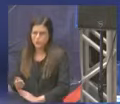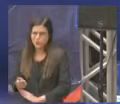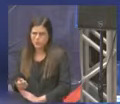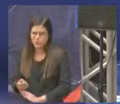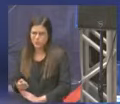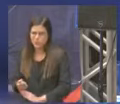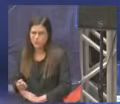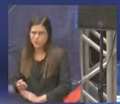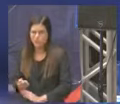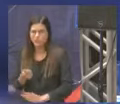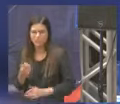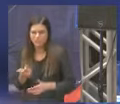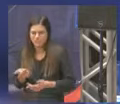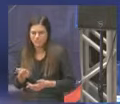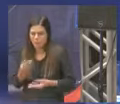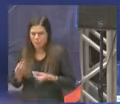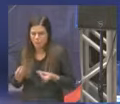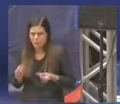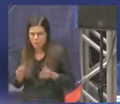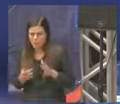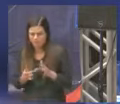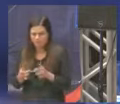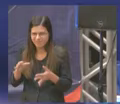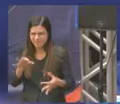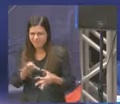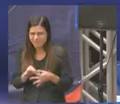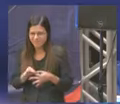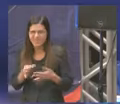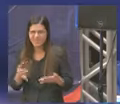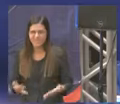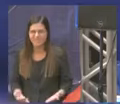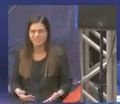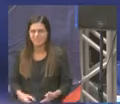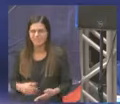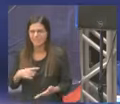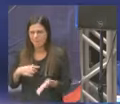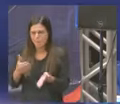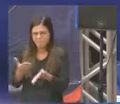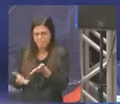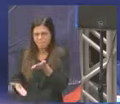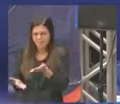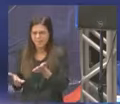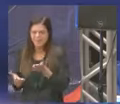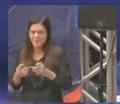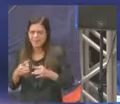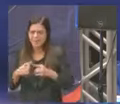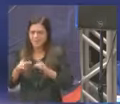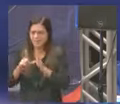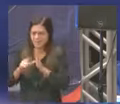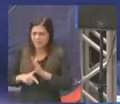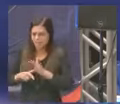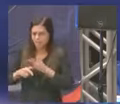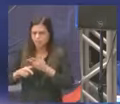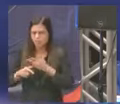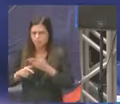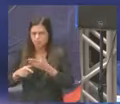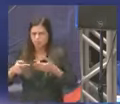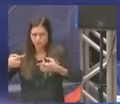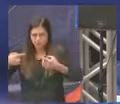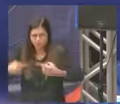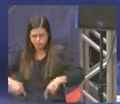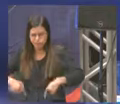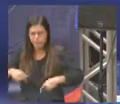Não tem como dialogar uma coisa com a outra, né? E acaba tendo um gap grande, né? Mas eu acho que esse atraso na competitividade ele pode ser minorado